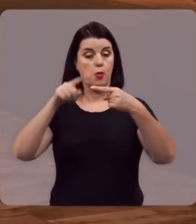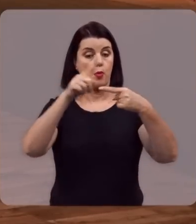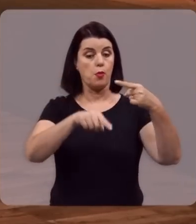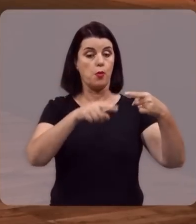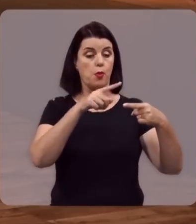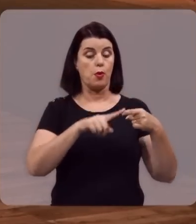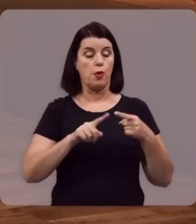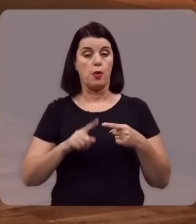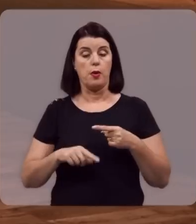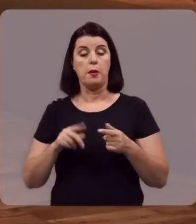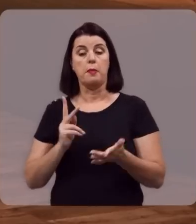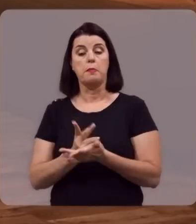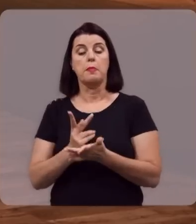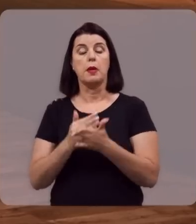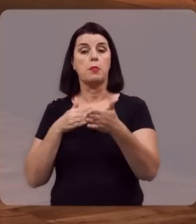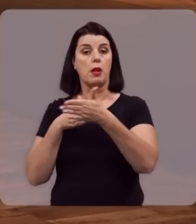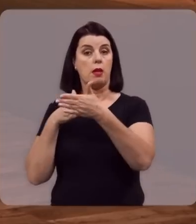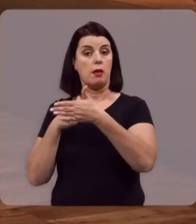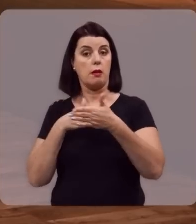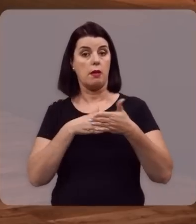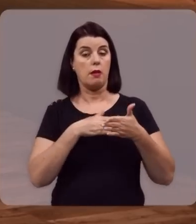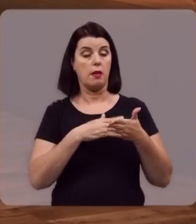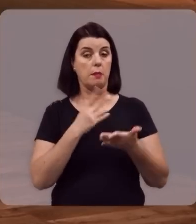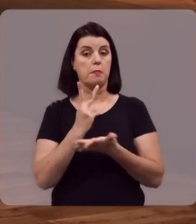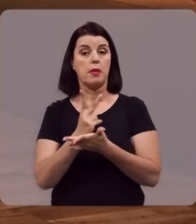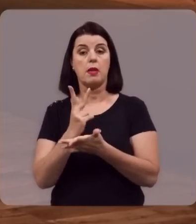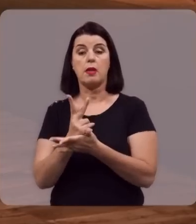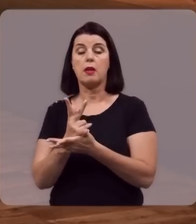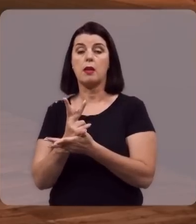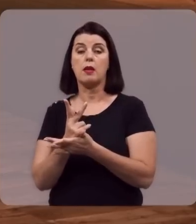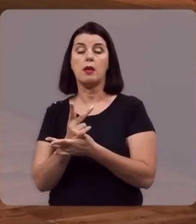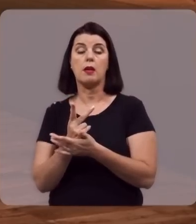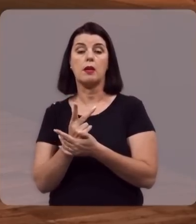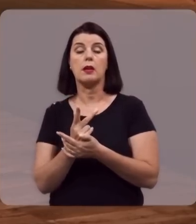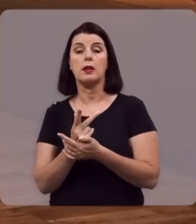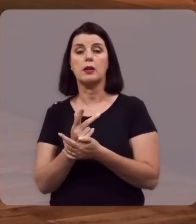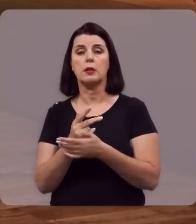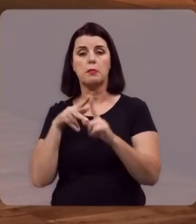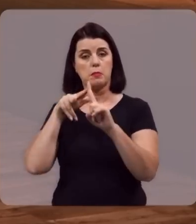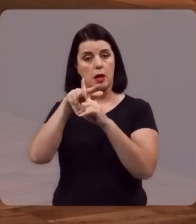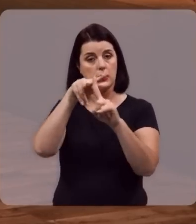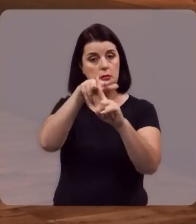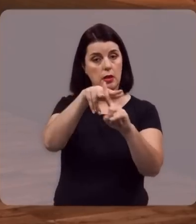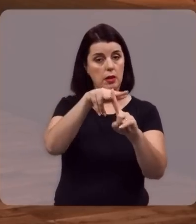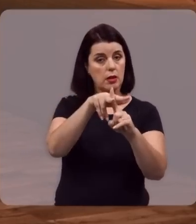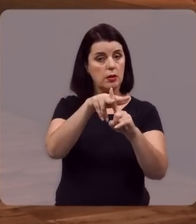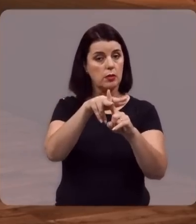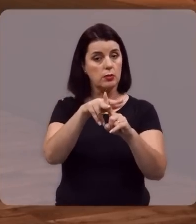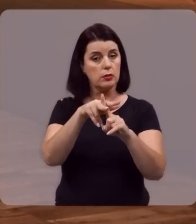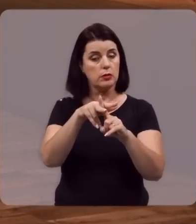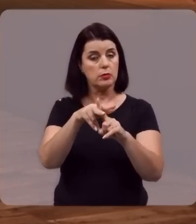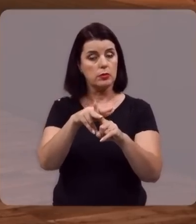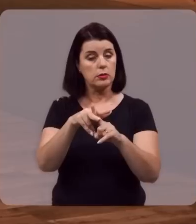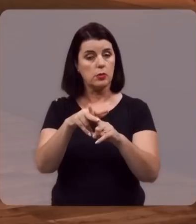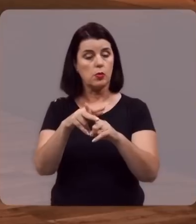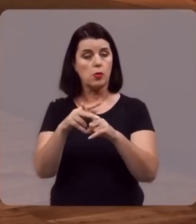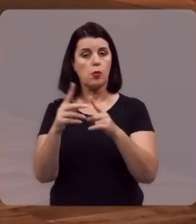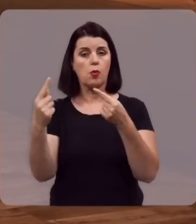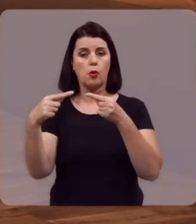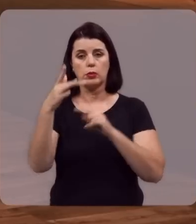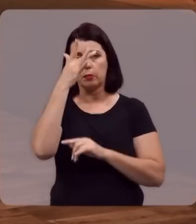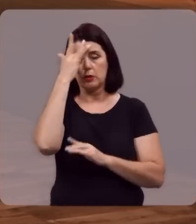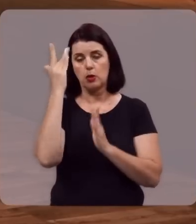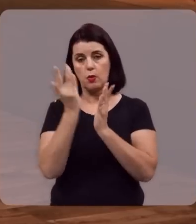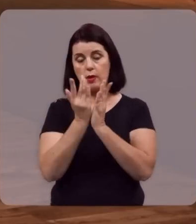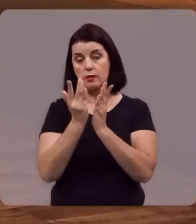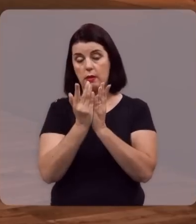proibições, apesar das limitações, apesar das perseguições crudelíssimas que os